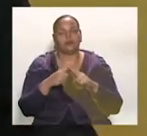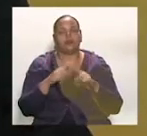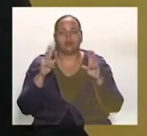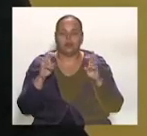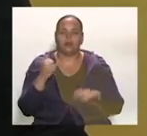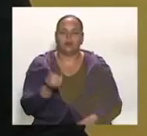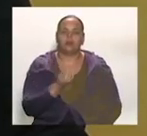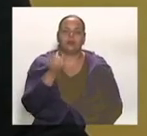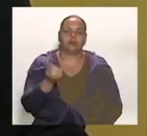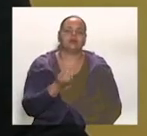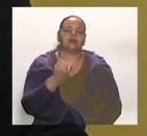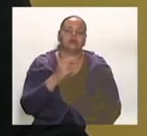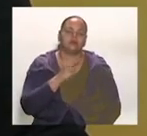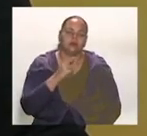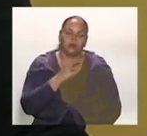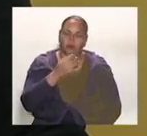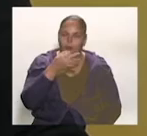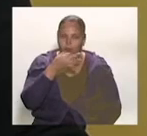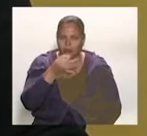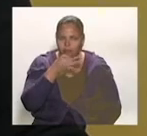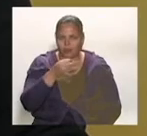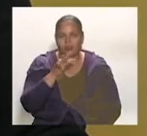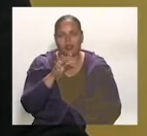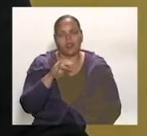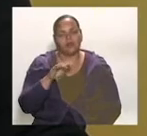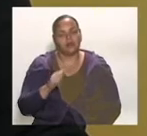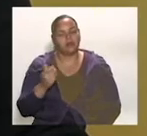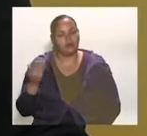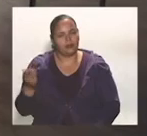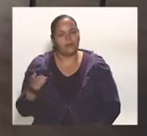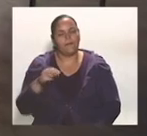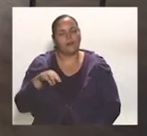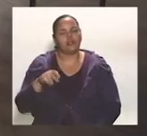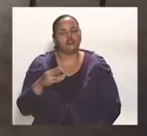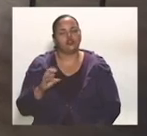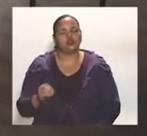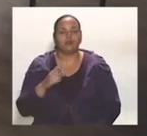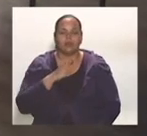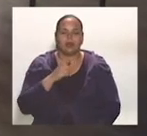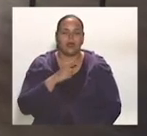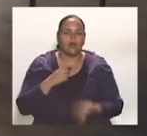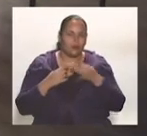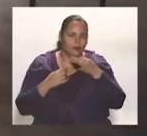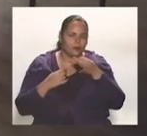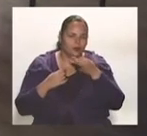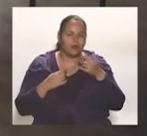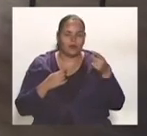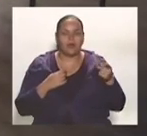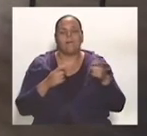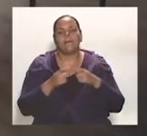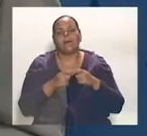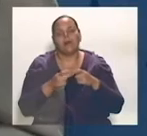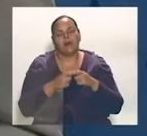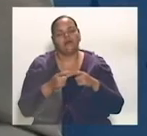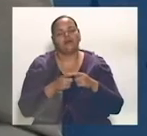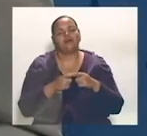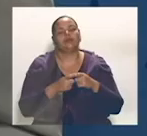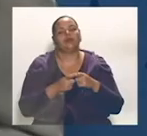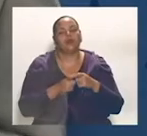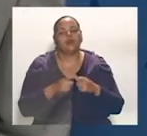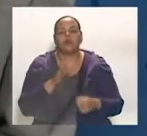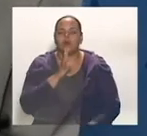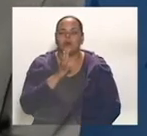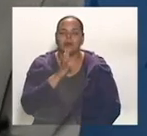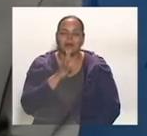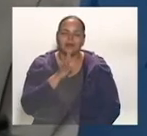mais particular. A gente vai fazer, inclusive, um novo Arena Esportiva tratando desse tema, porque é um tema importante,